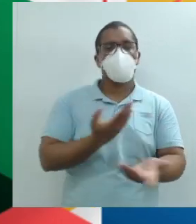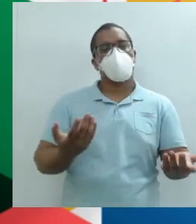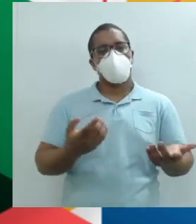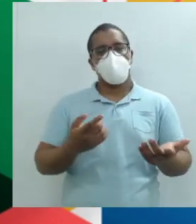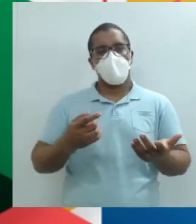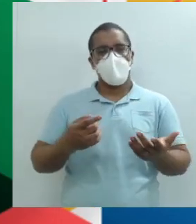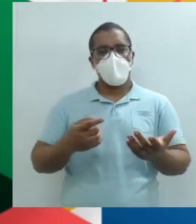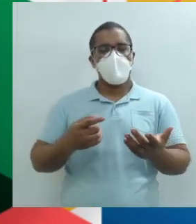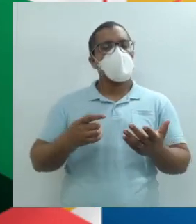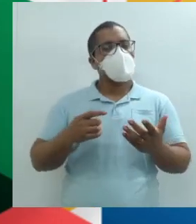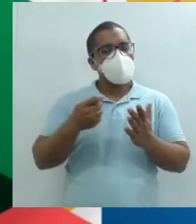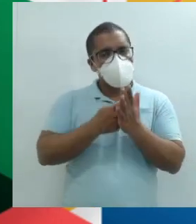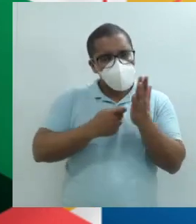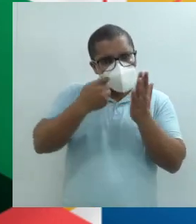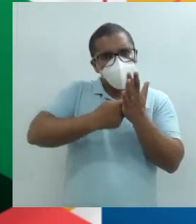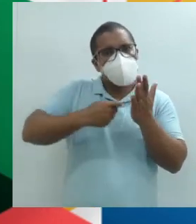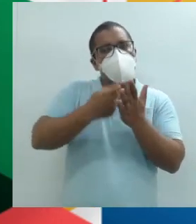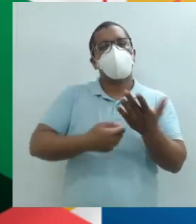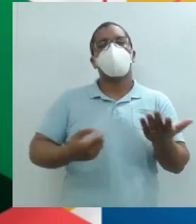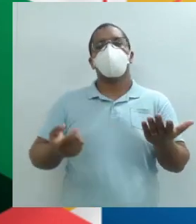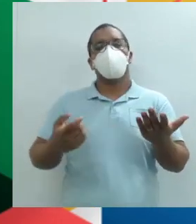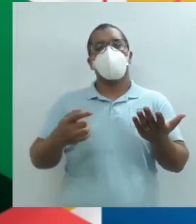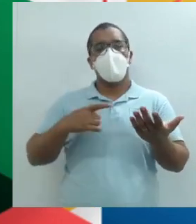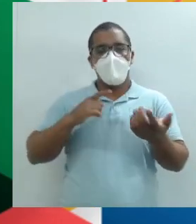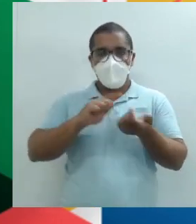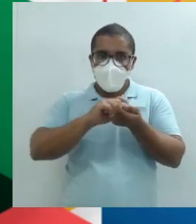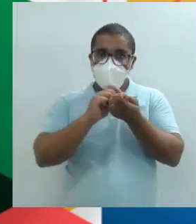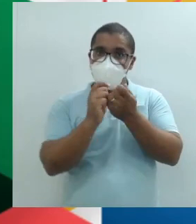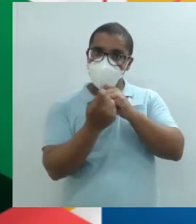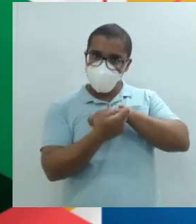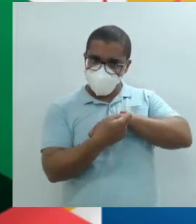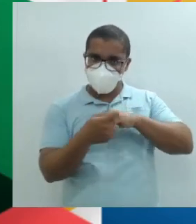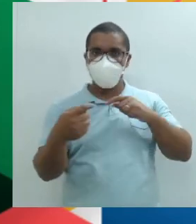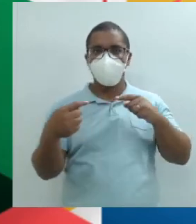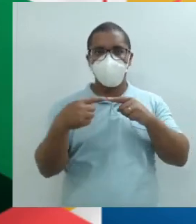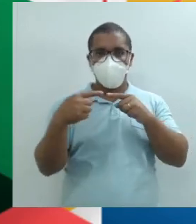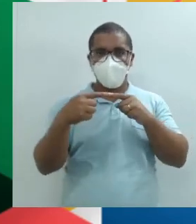resiliência, a adaptabilidade, liderança,